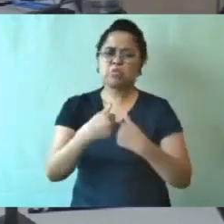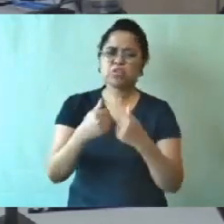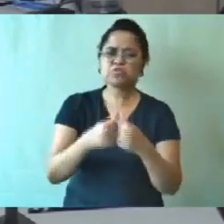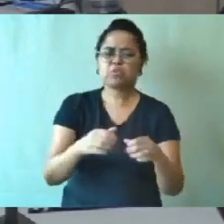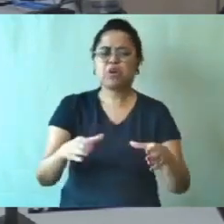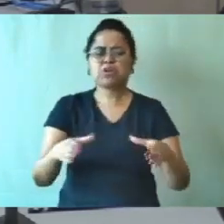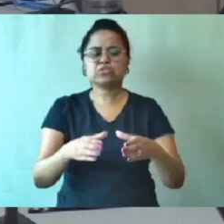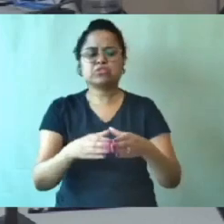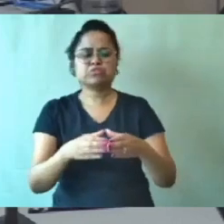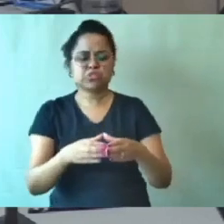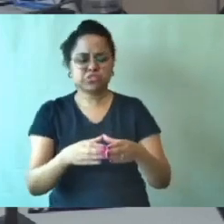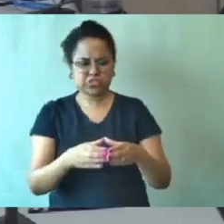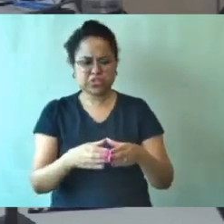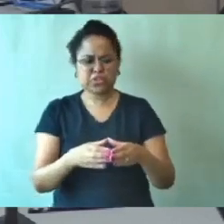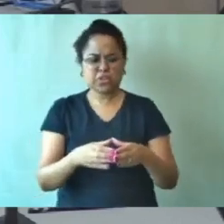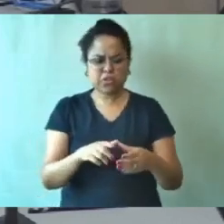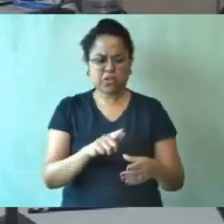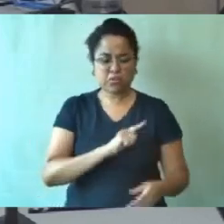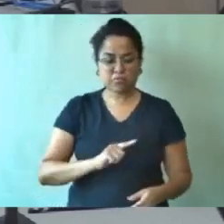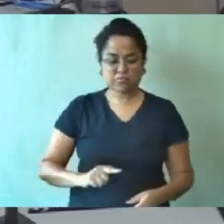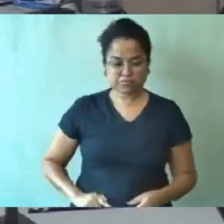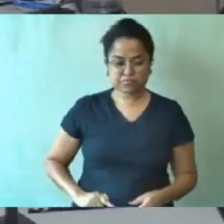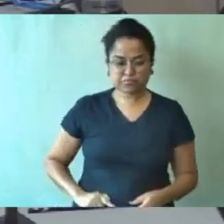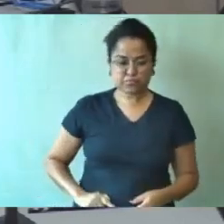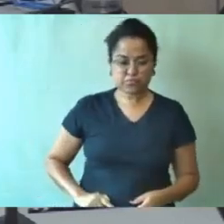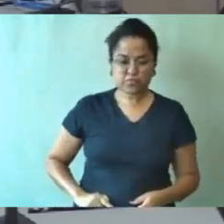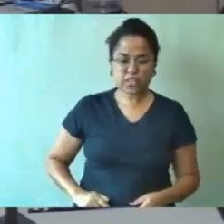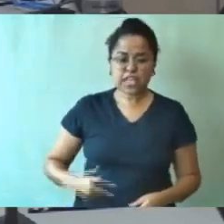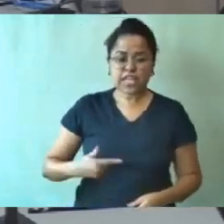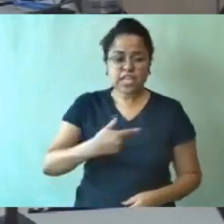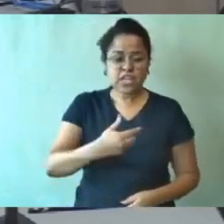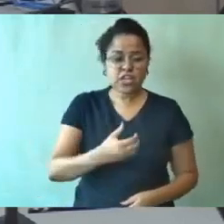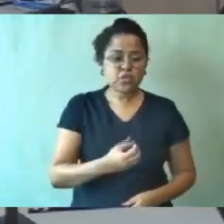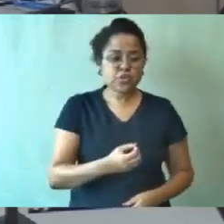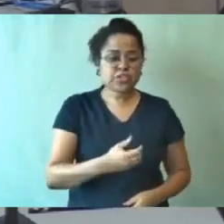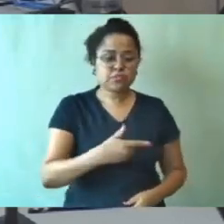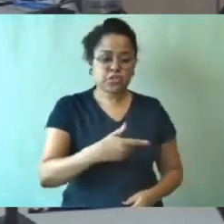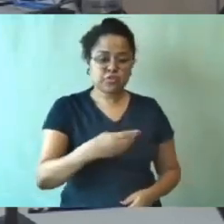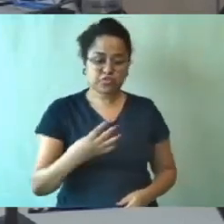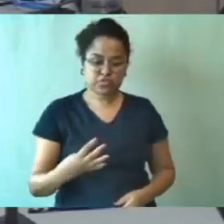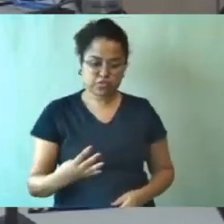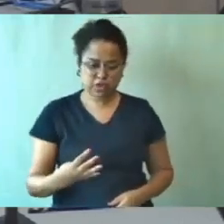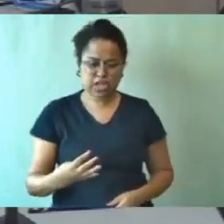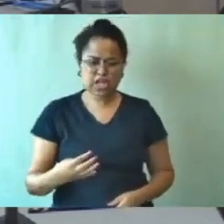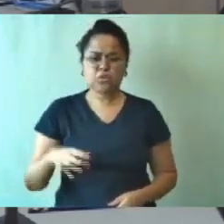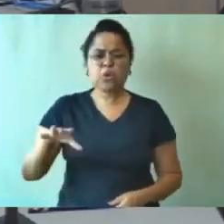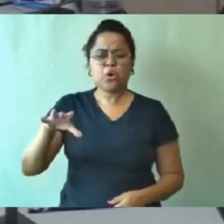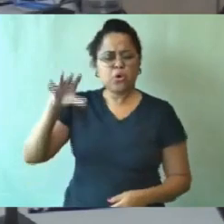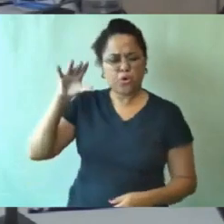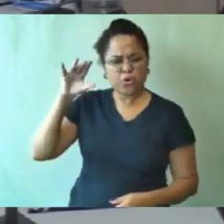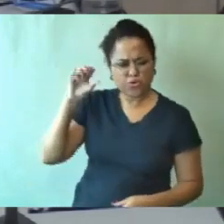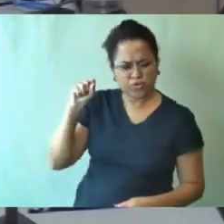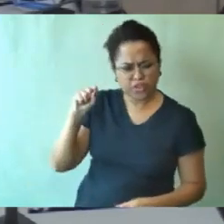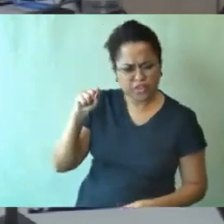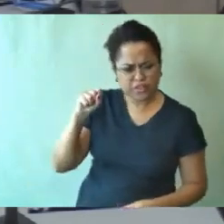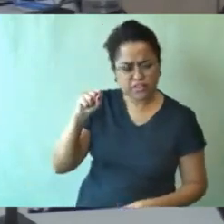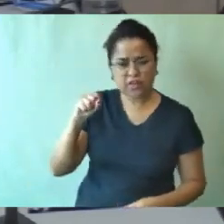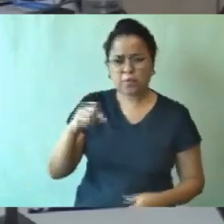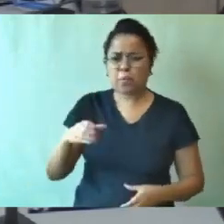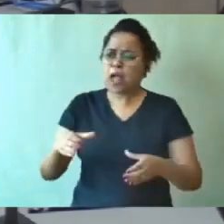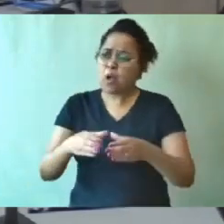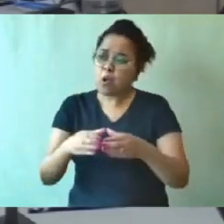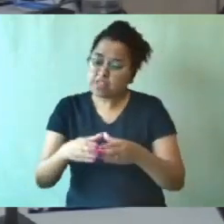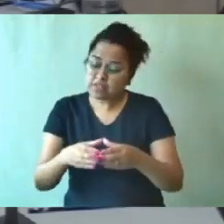que, no ano de 2024, a gente talvez possa, né, ouvir o senhor aqui novamente, talvez não numa CPI, mas na comissão de mobilidade, para a gente falar